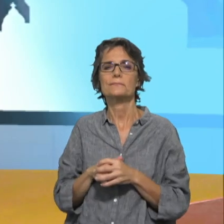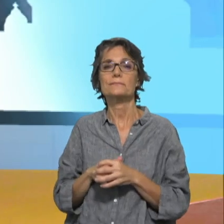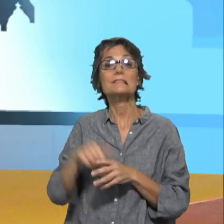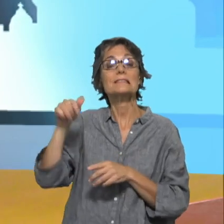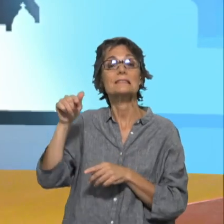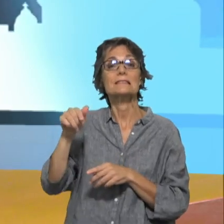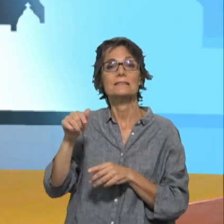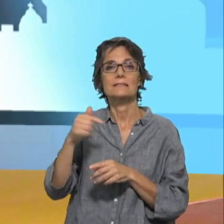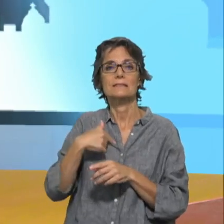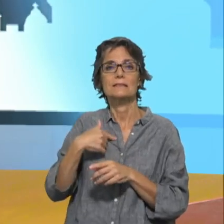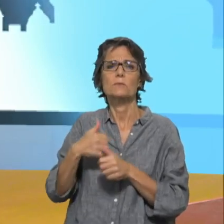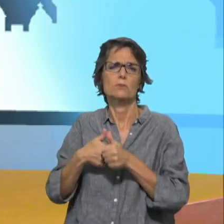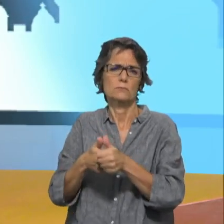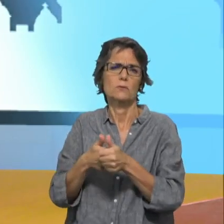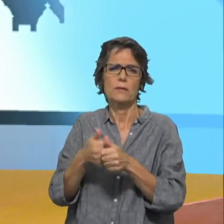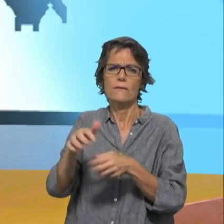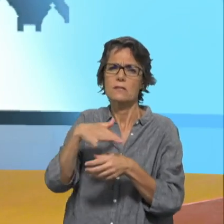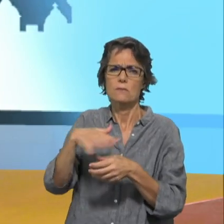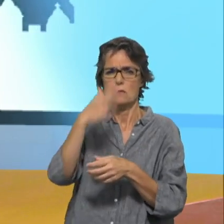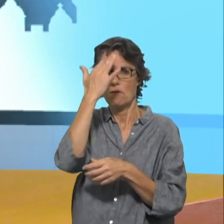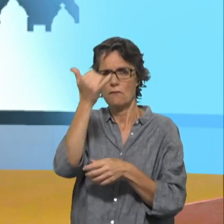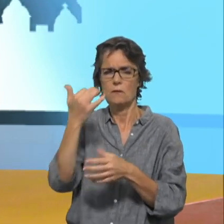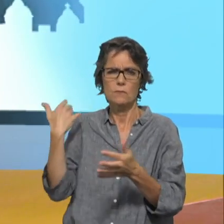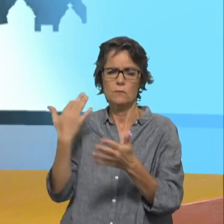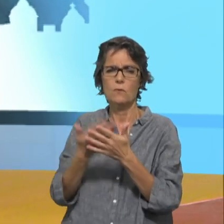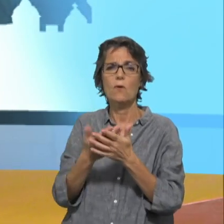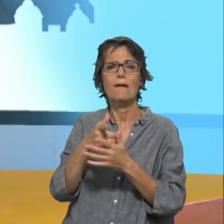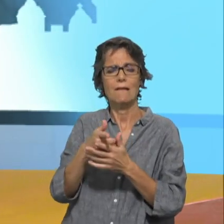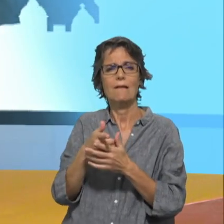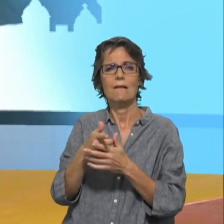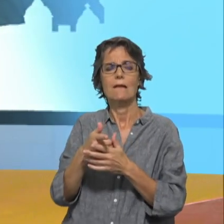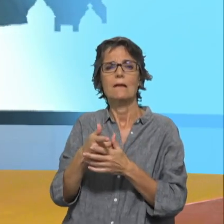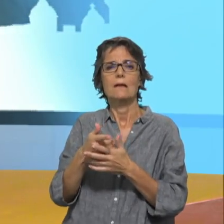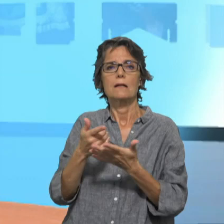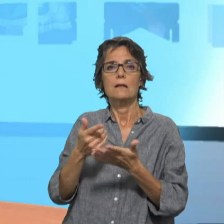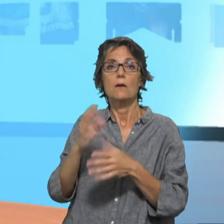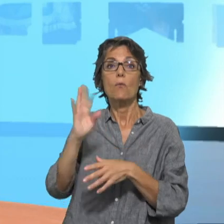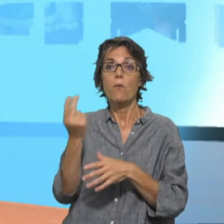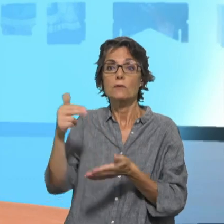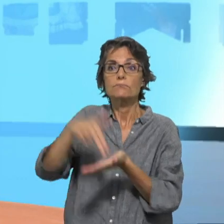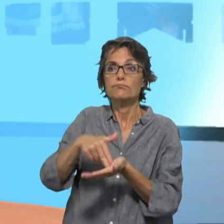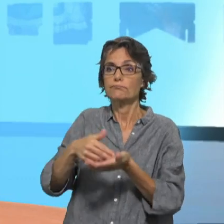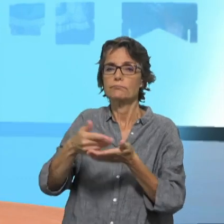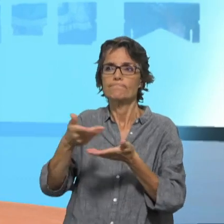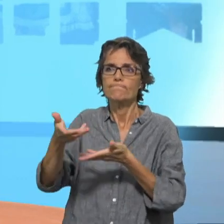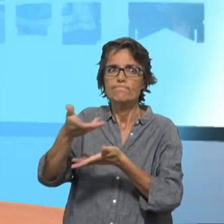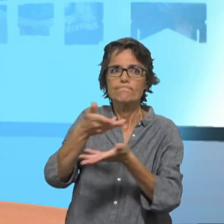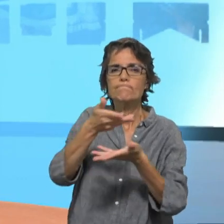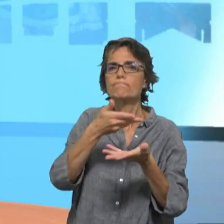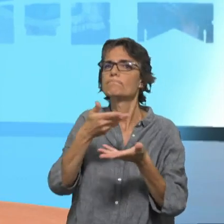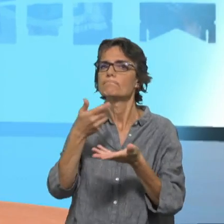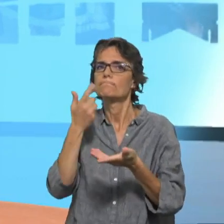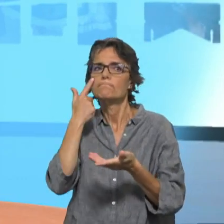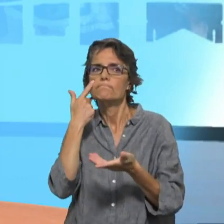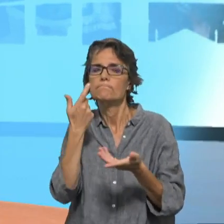enfim, já acompanhava Timor há algum tempo, mas nessa altura comecei de facto a ir ao terreno e comecei a acompanhar mais